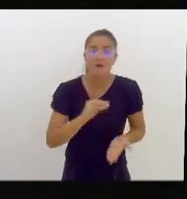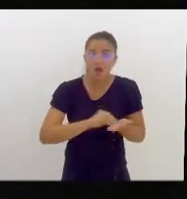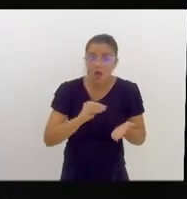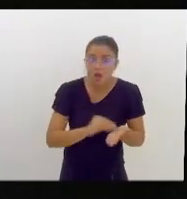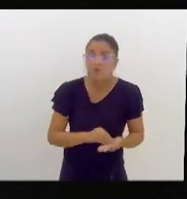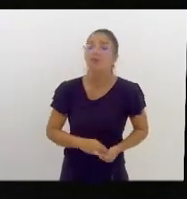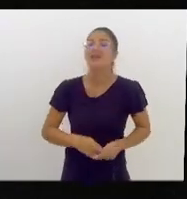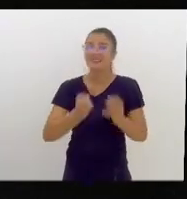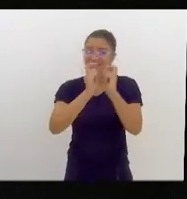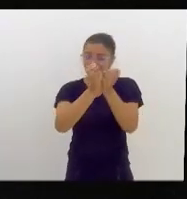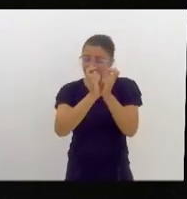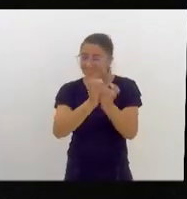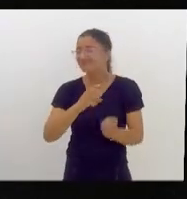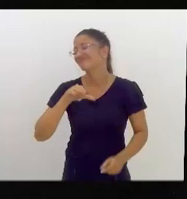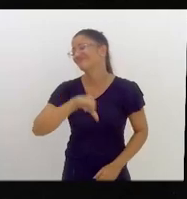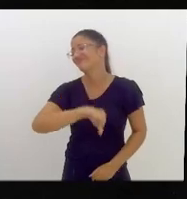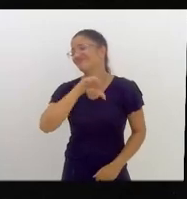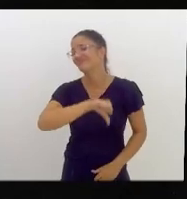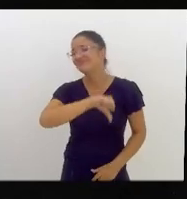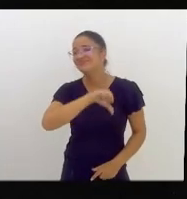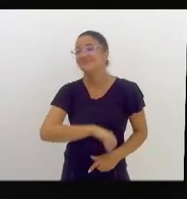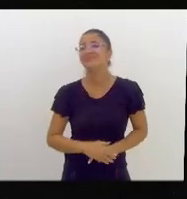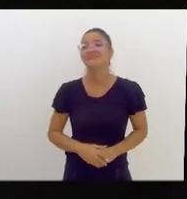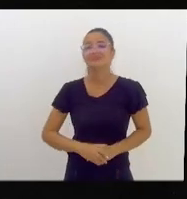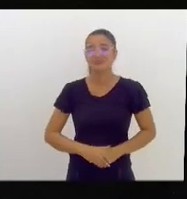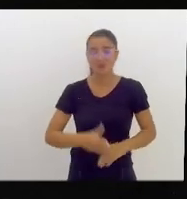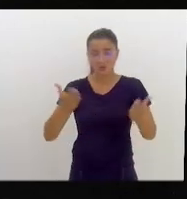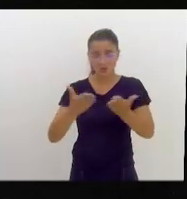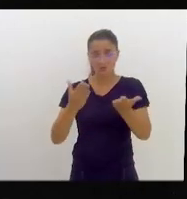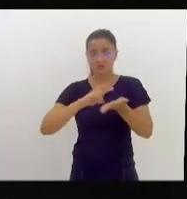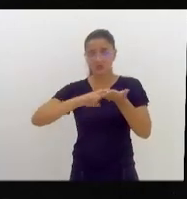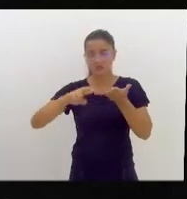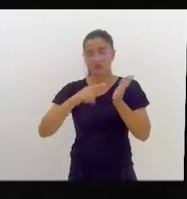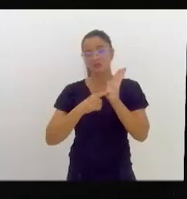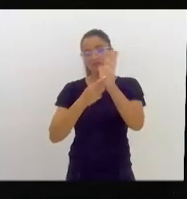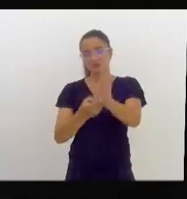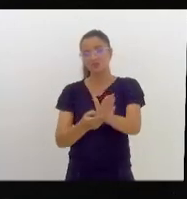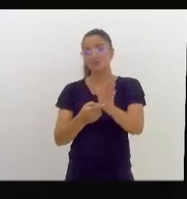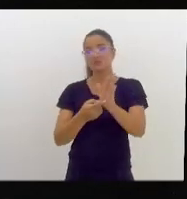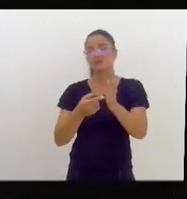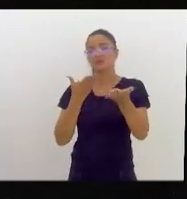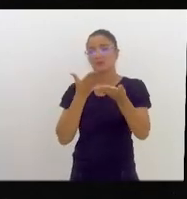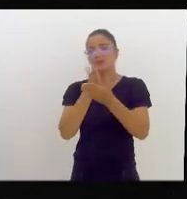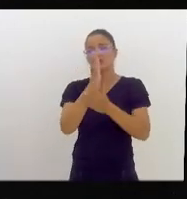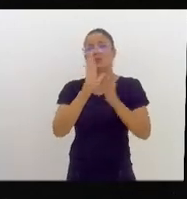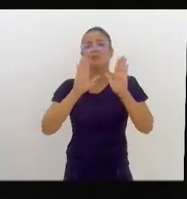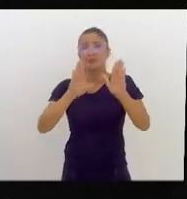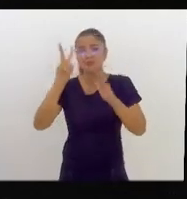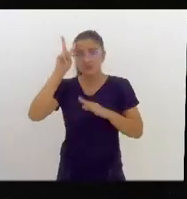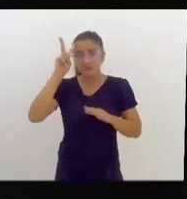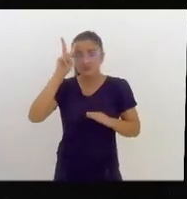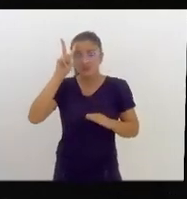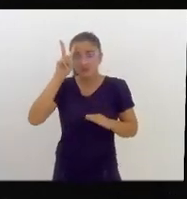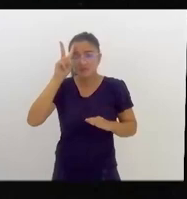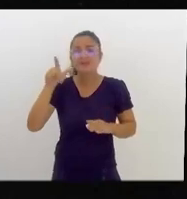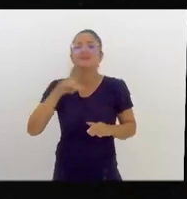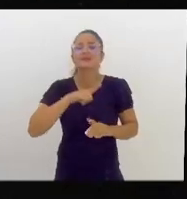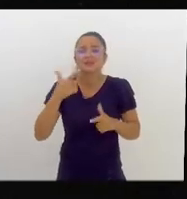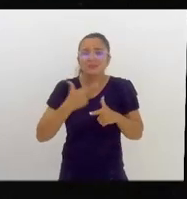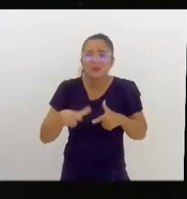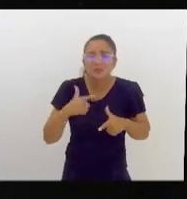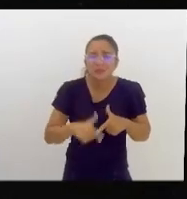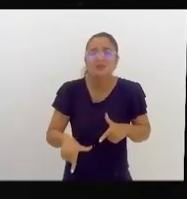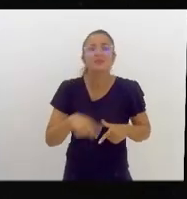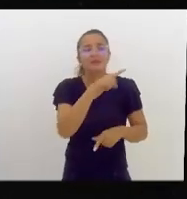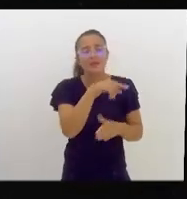um caos. Apesar de estarmos apresentando aqui hoje o relatório, aprovamos, quero dizer que na segunda-feira deu problema no ramal lá